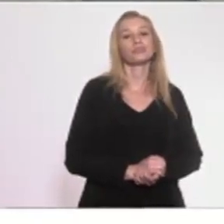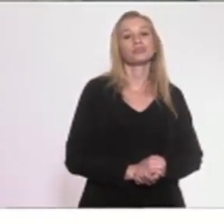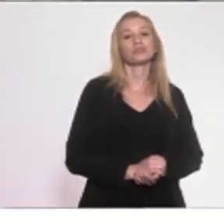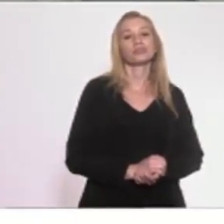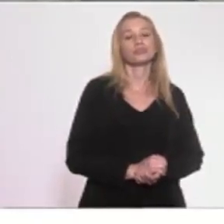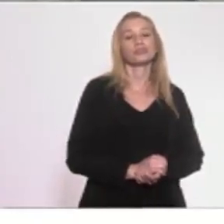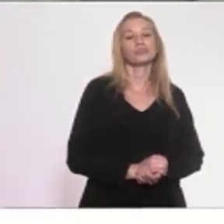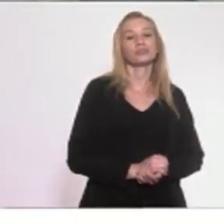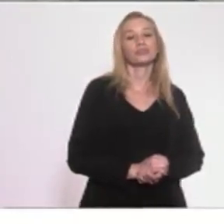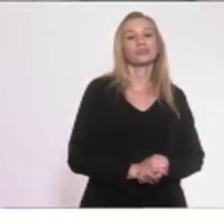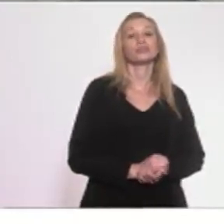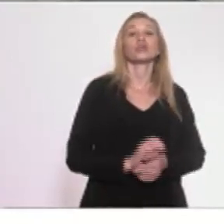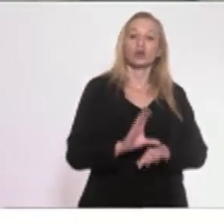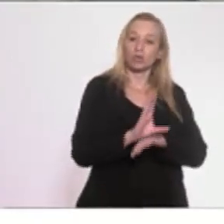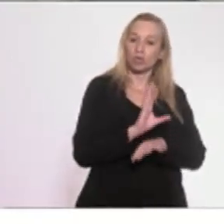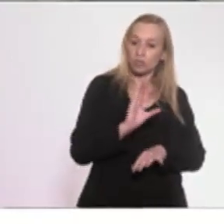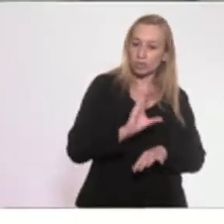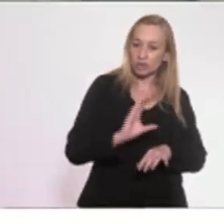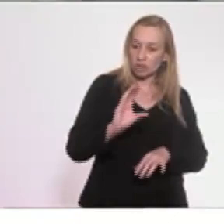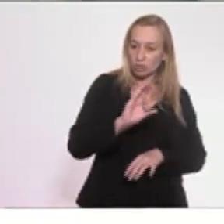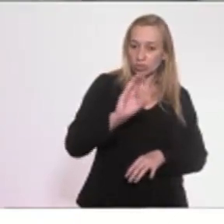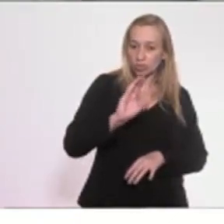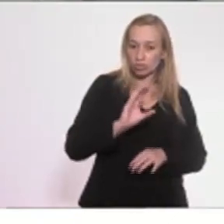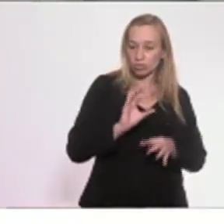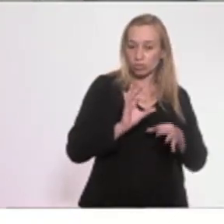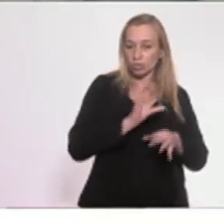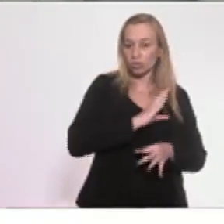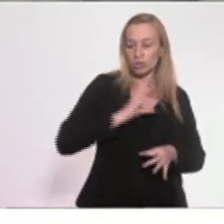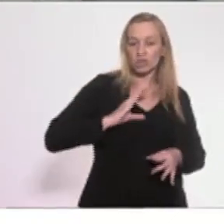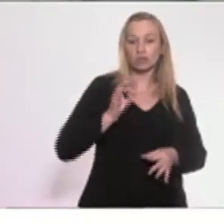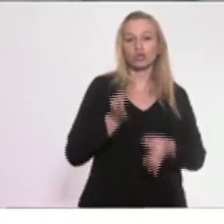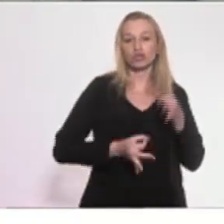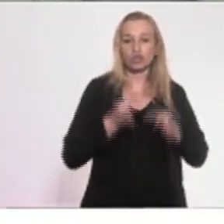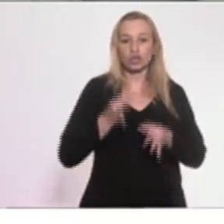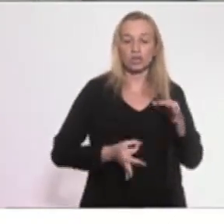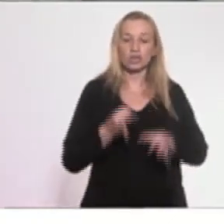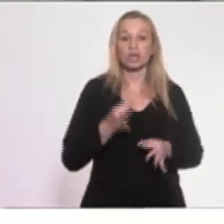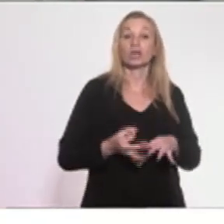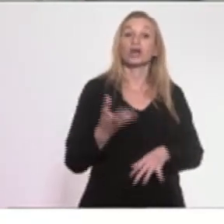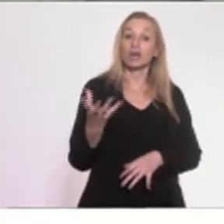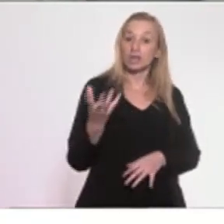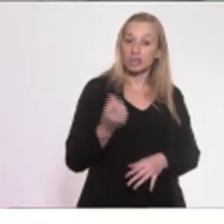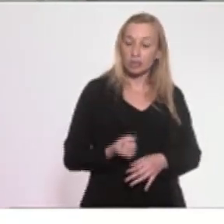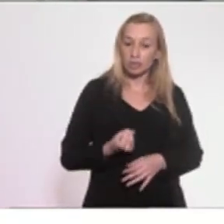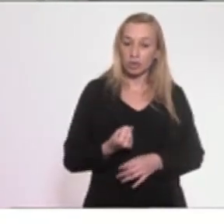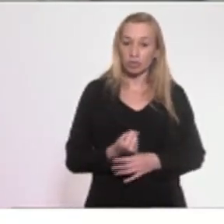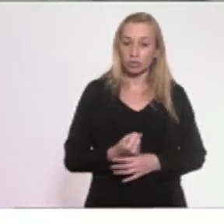à Comissão de Constituição e Justiça. Recebeu o parecer